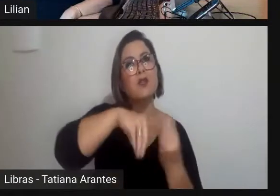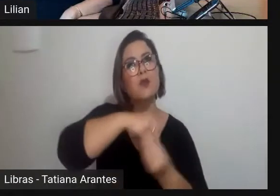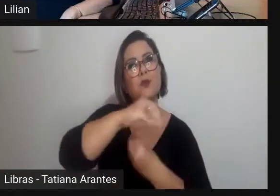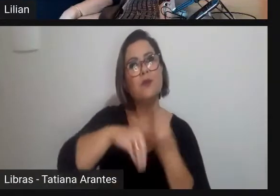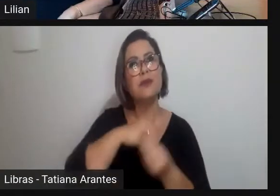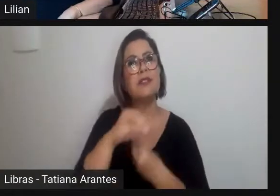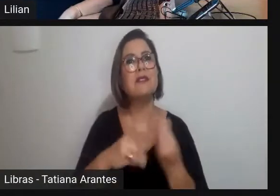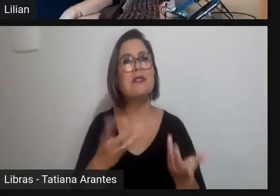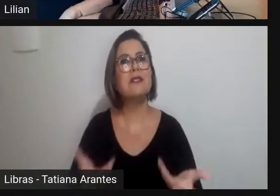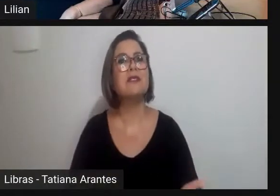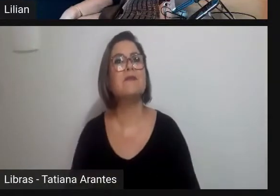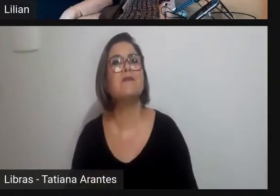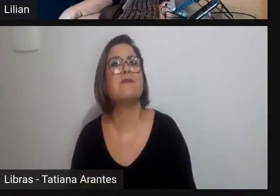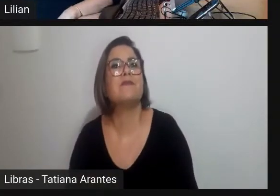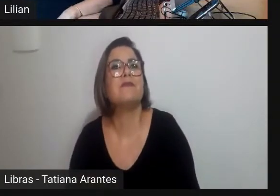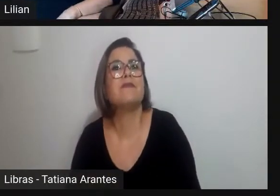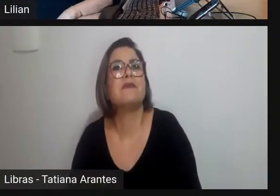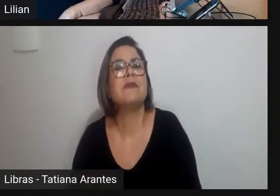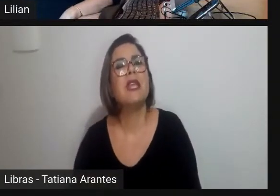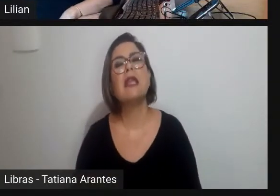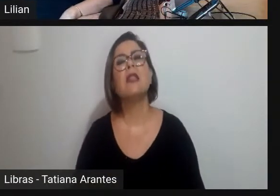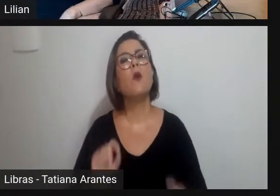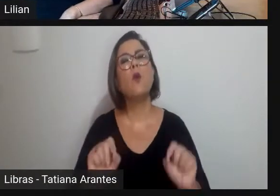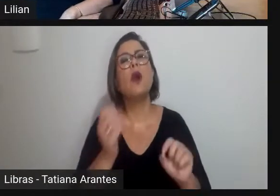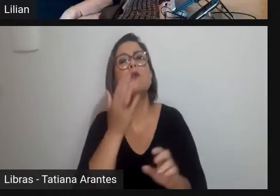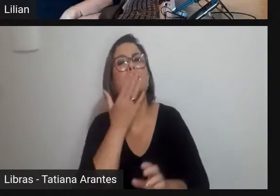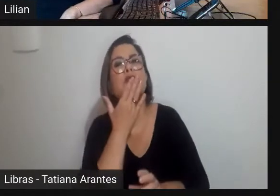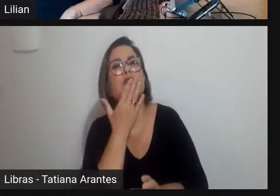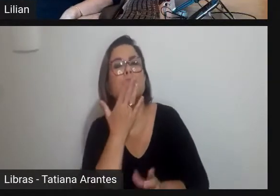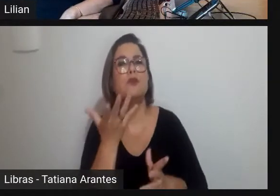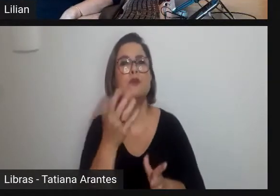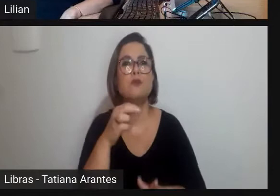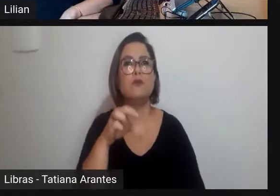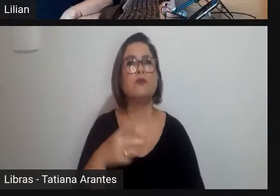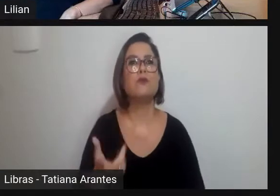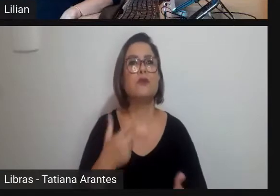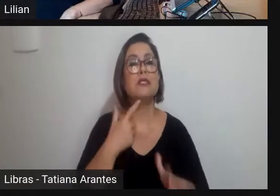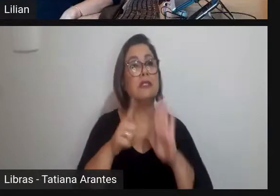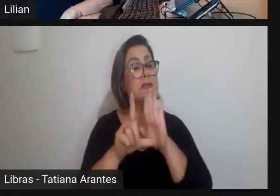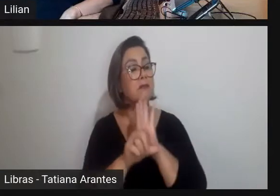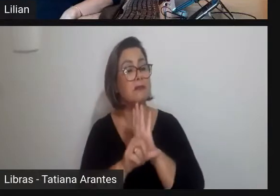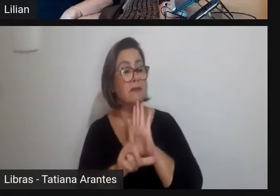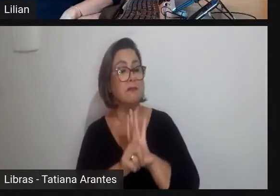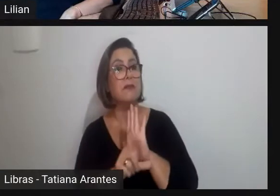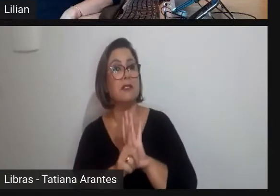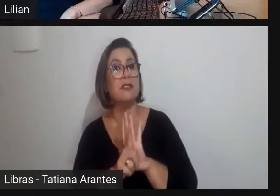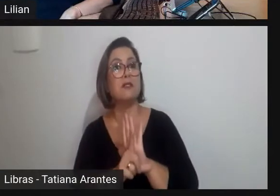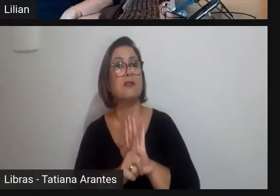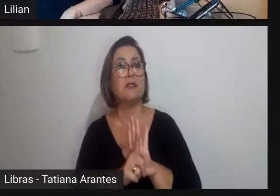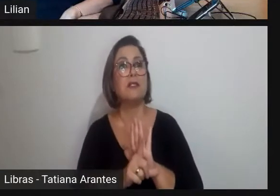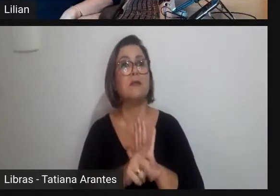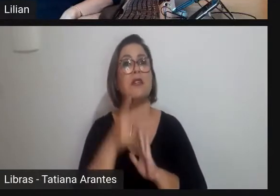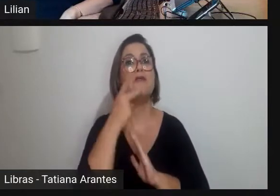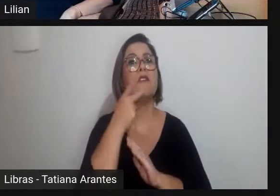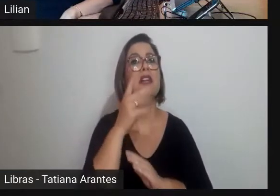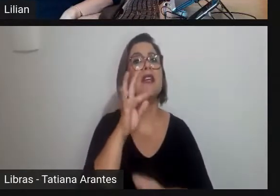que modalidades, então, existem? Né? Pela legislação, o termo é teletrabalho. Tá?